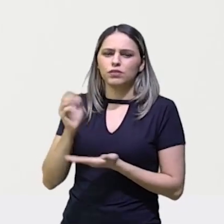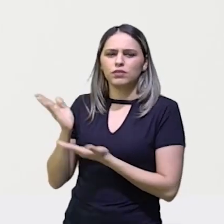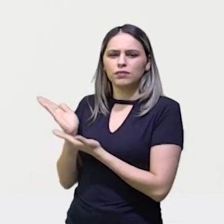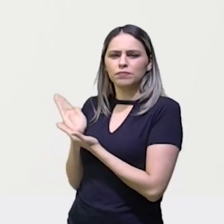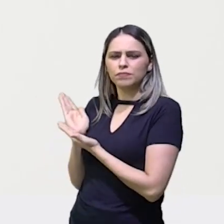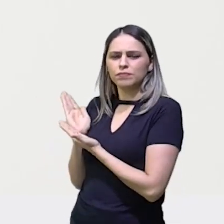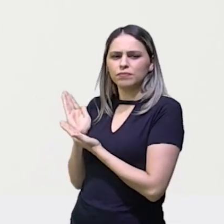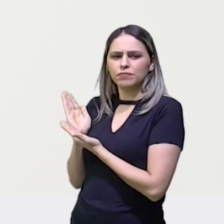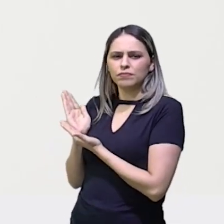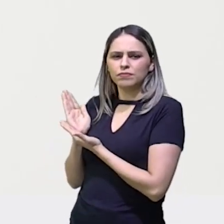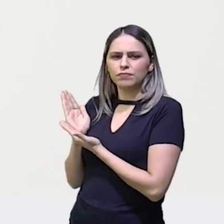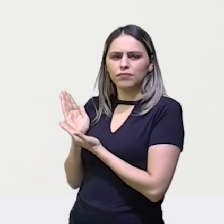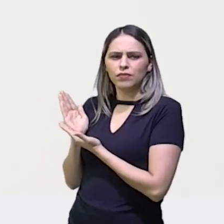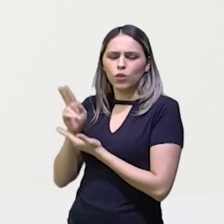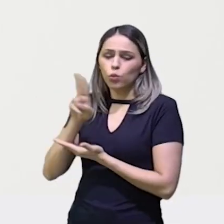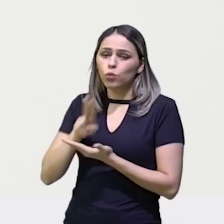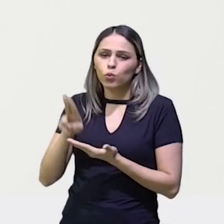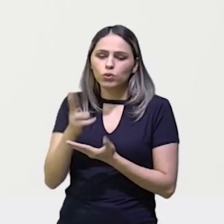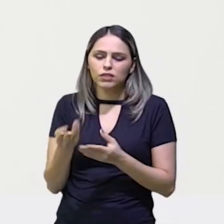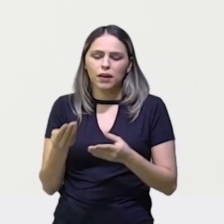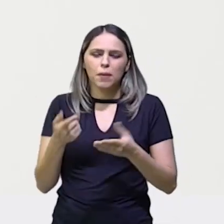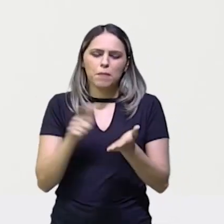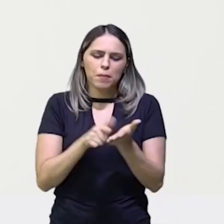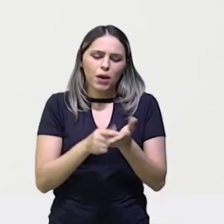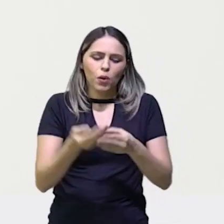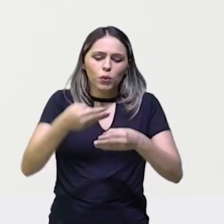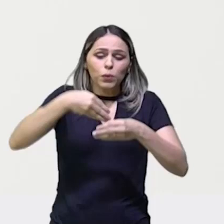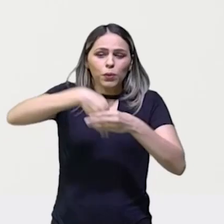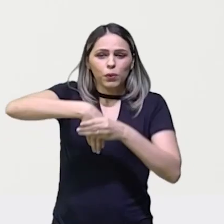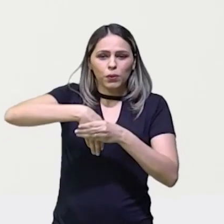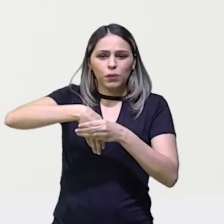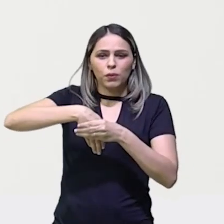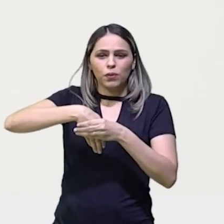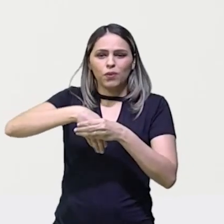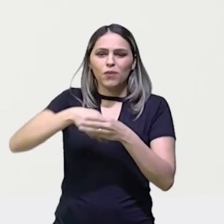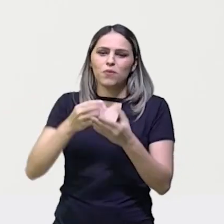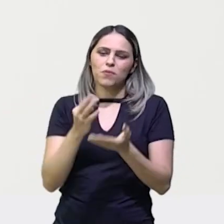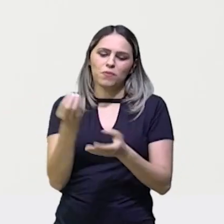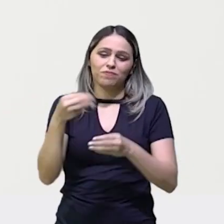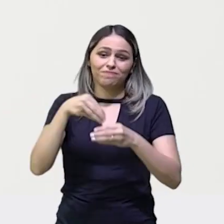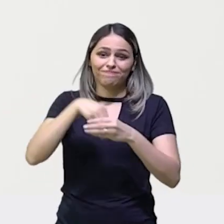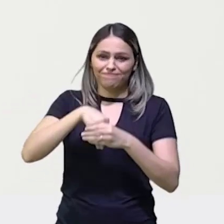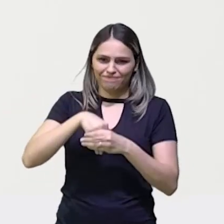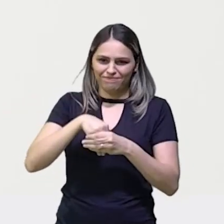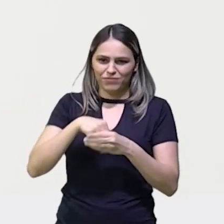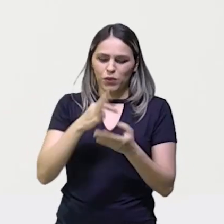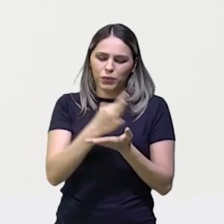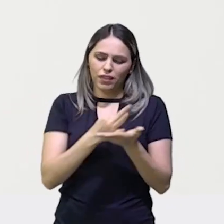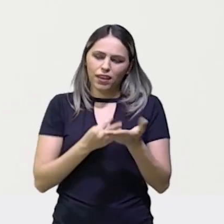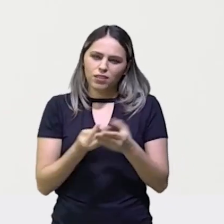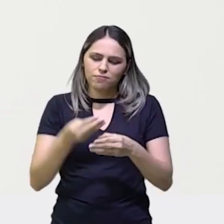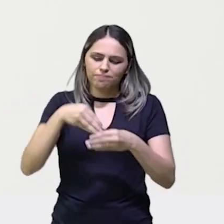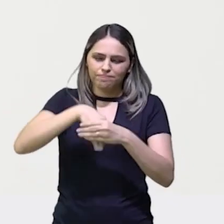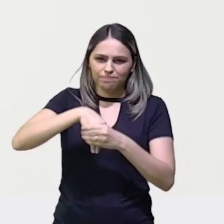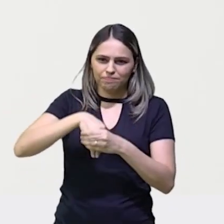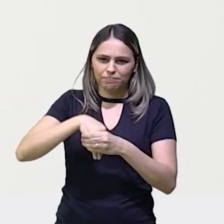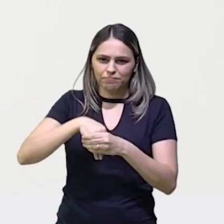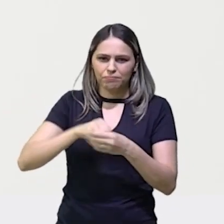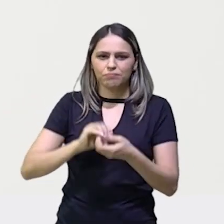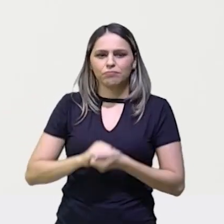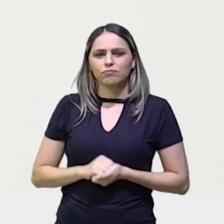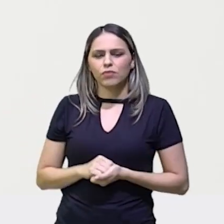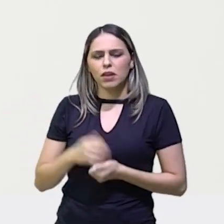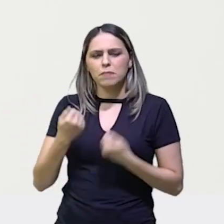O envelope é onde coloca-se o texto da carta. Na carta tem que ter o quê, professor?